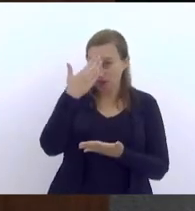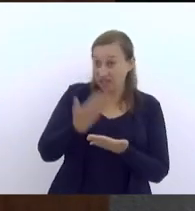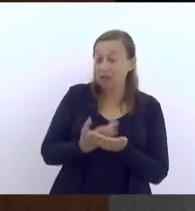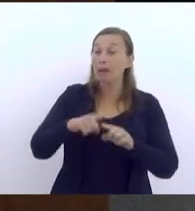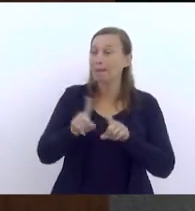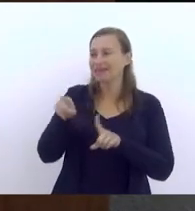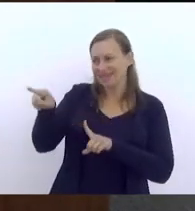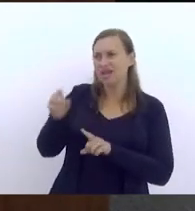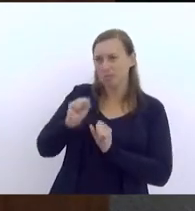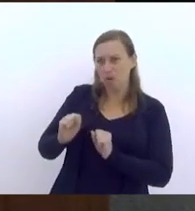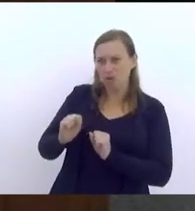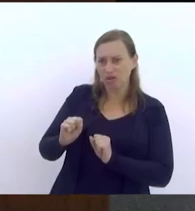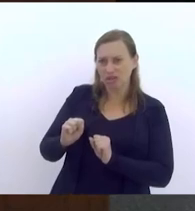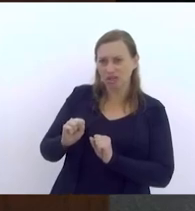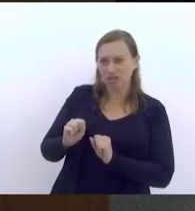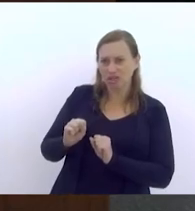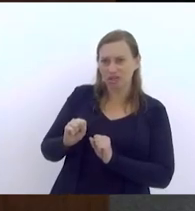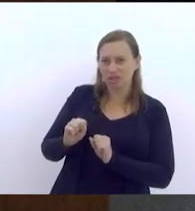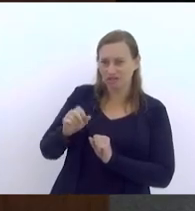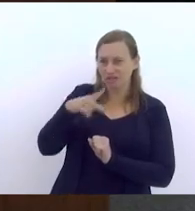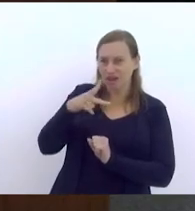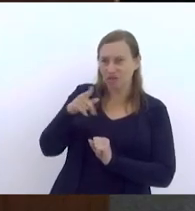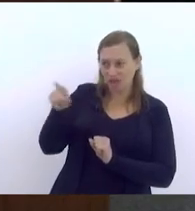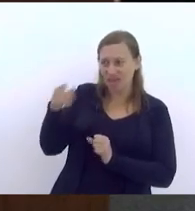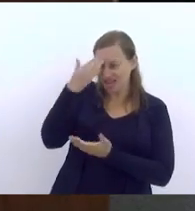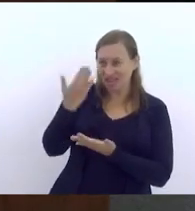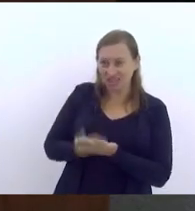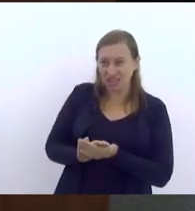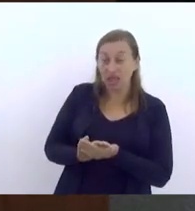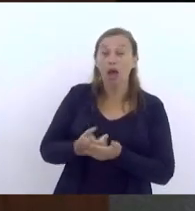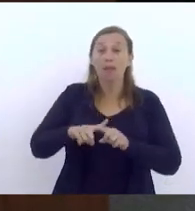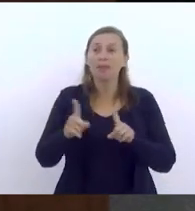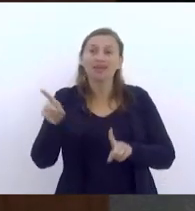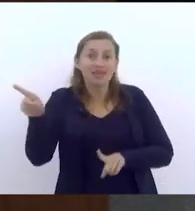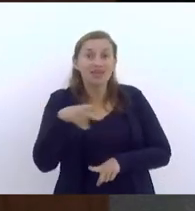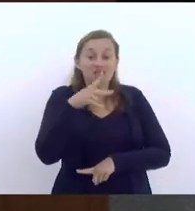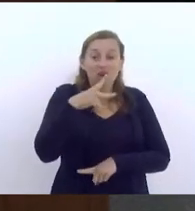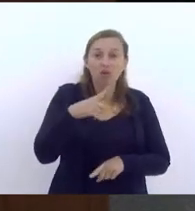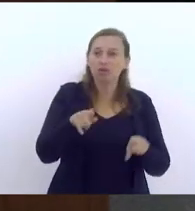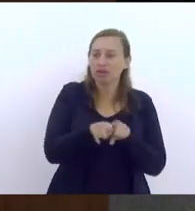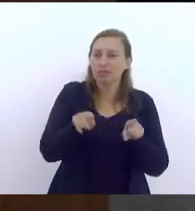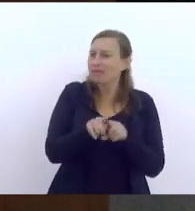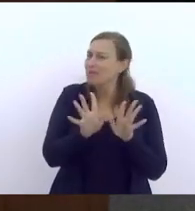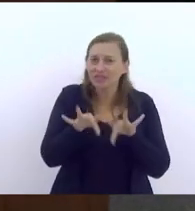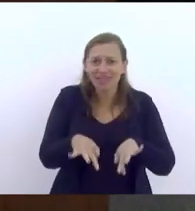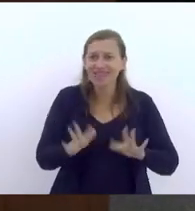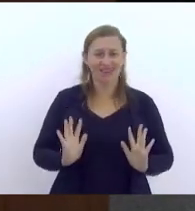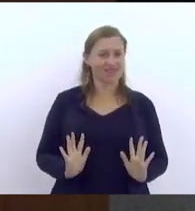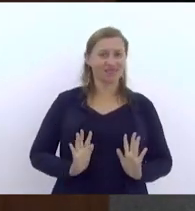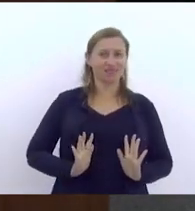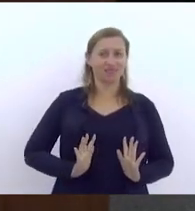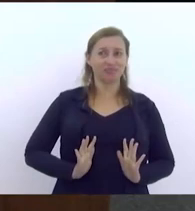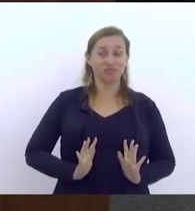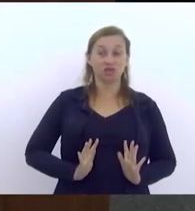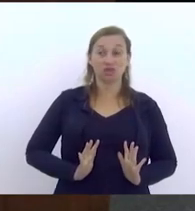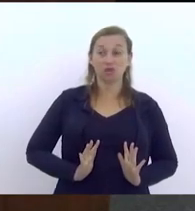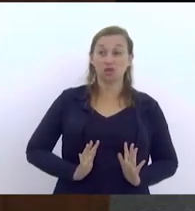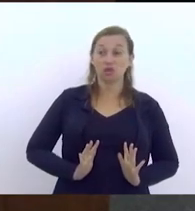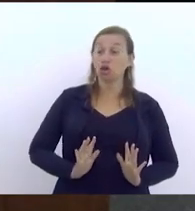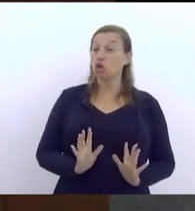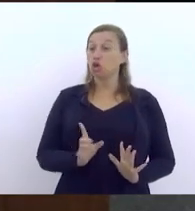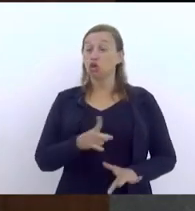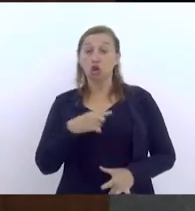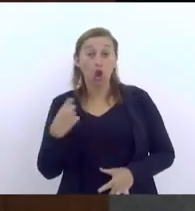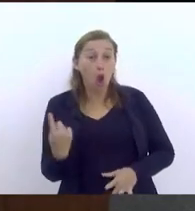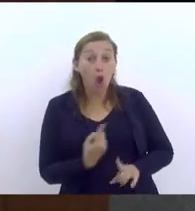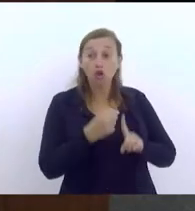ele pode se manifestar a partir do que ele acredita. E aí ele ainda chegou a dizer o seguinte, para terminar, ele disse assim, estamos